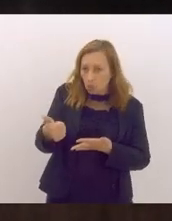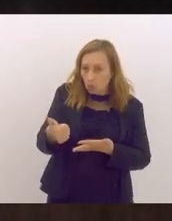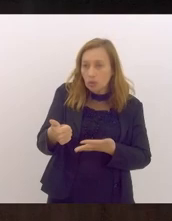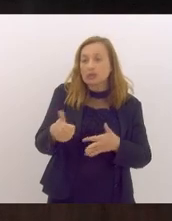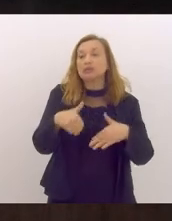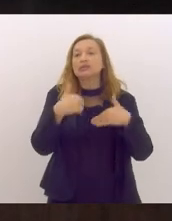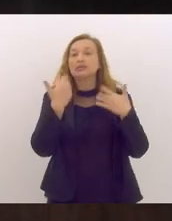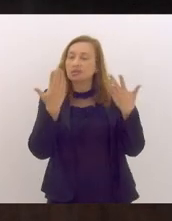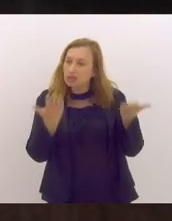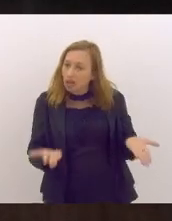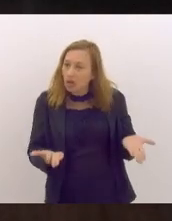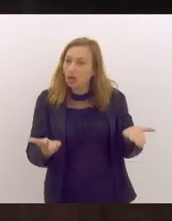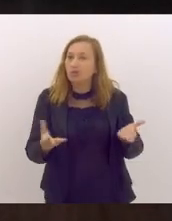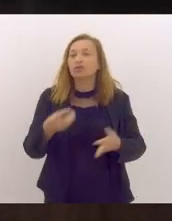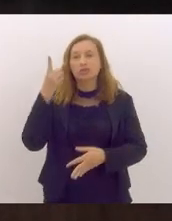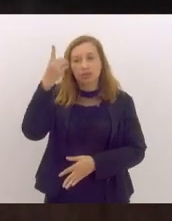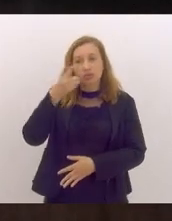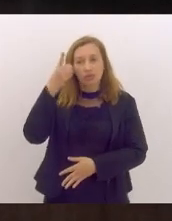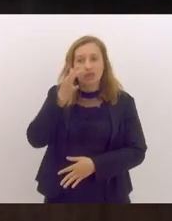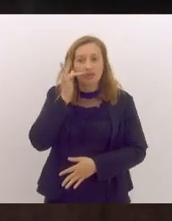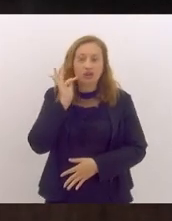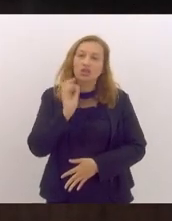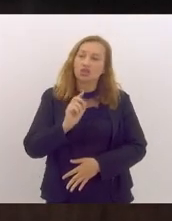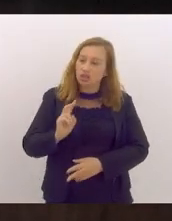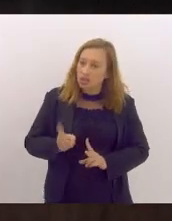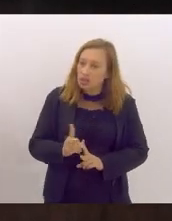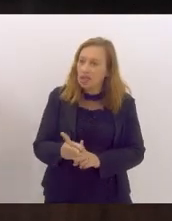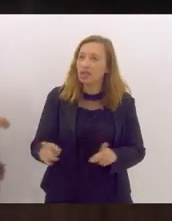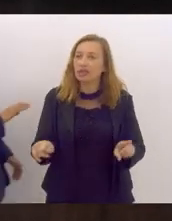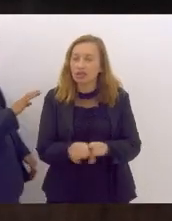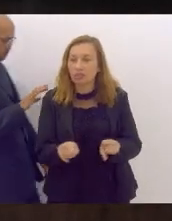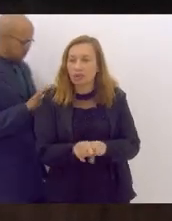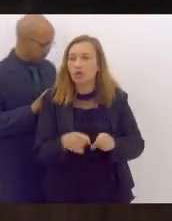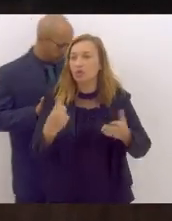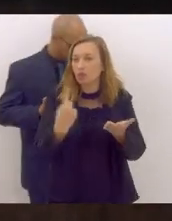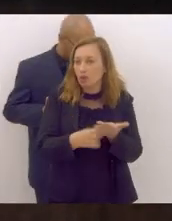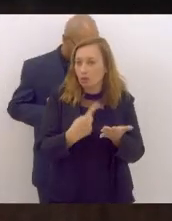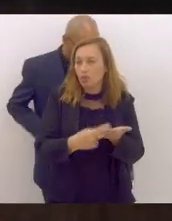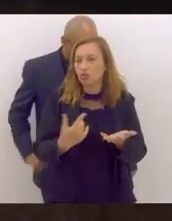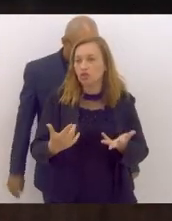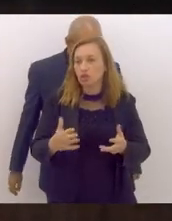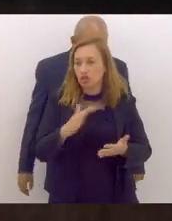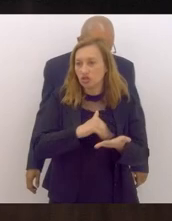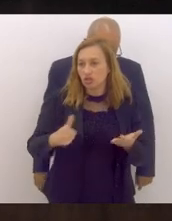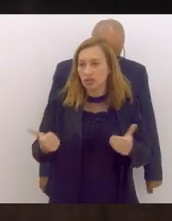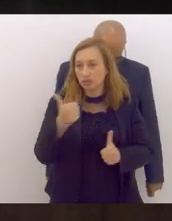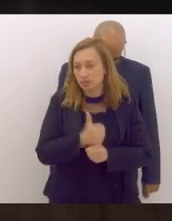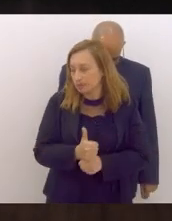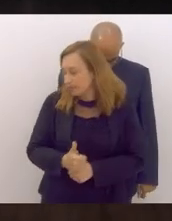Então, como o deputado Flávio falou, a gente segue também o acordo e retira